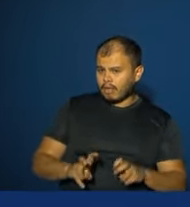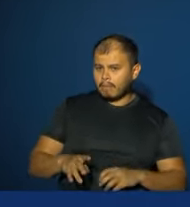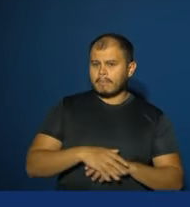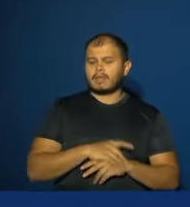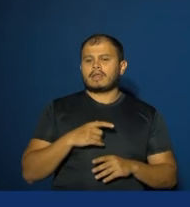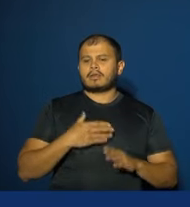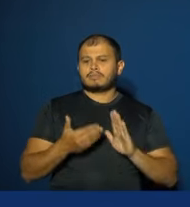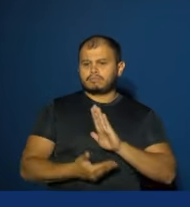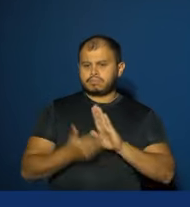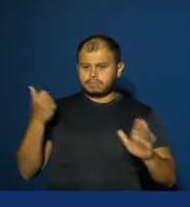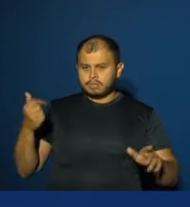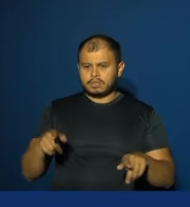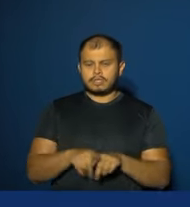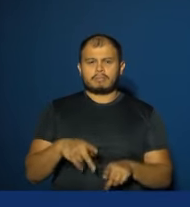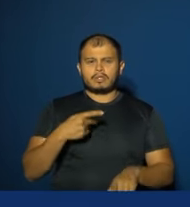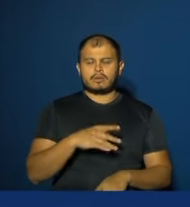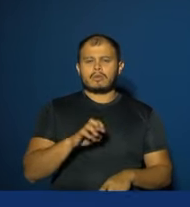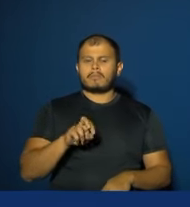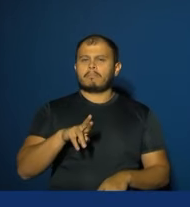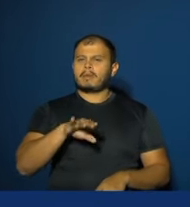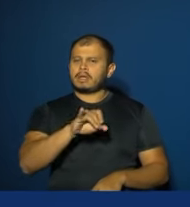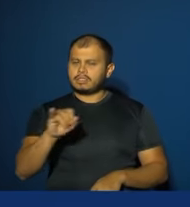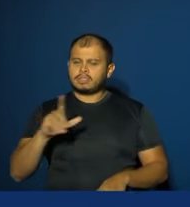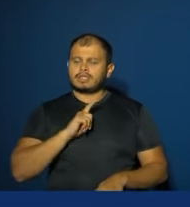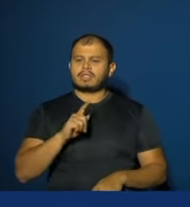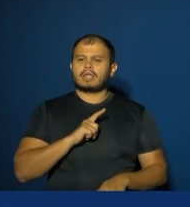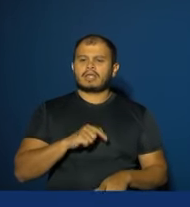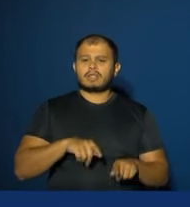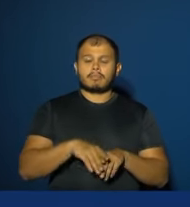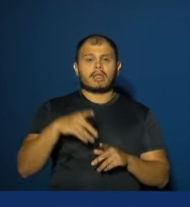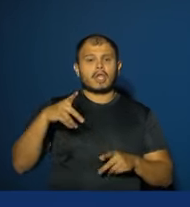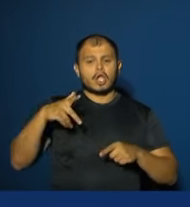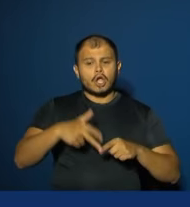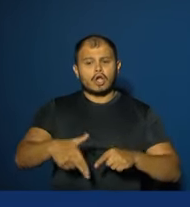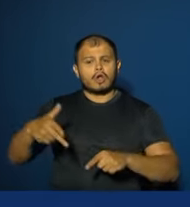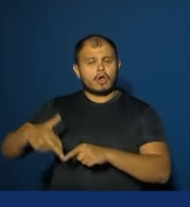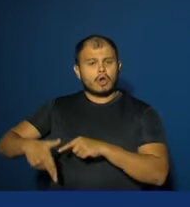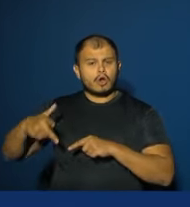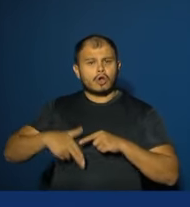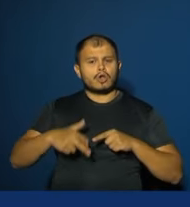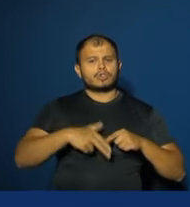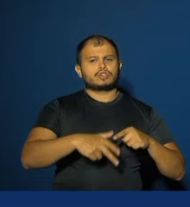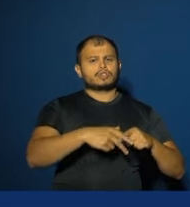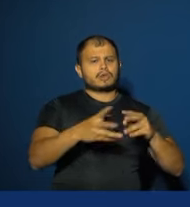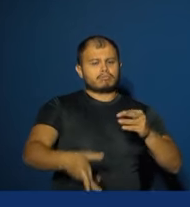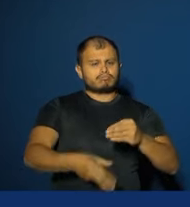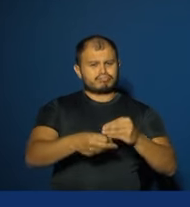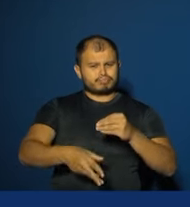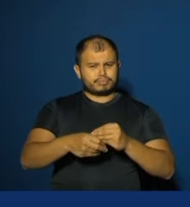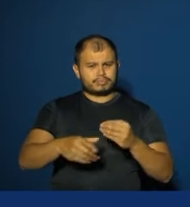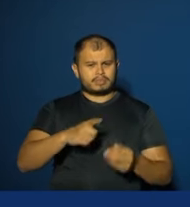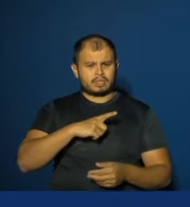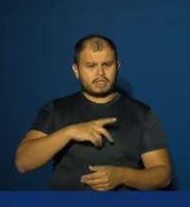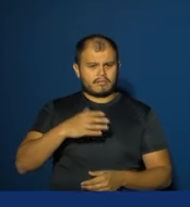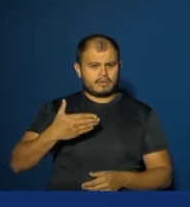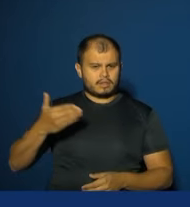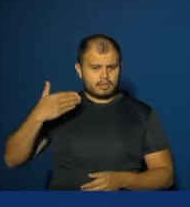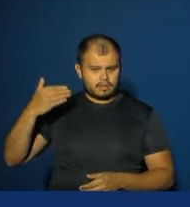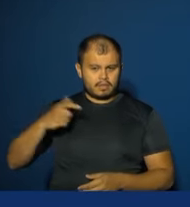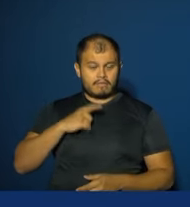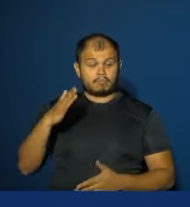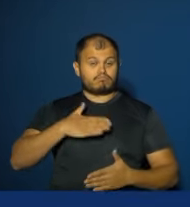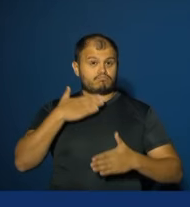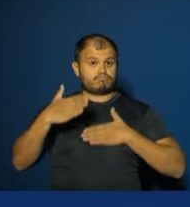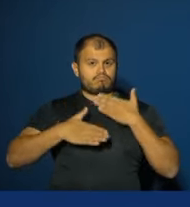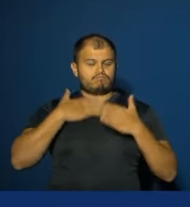desoneração e o PERSE, né, os temas principais ali, e o corte das emendas ali, que, enfim, que